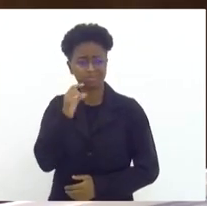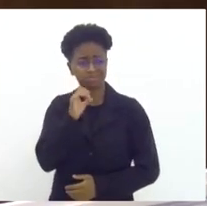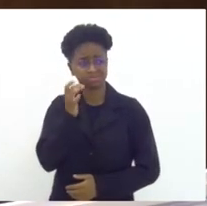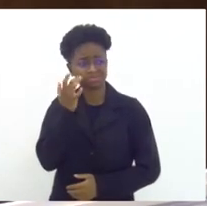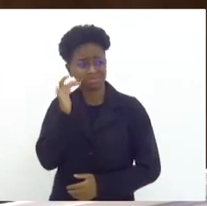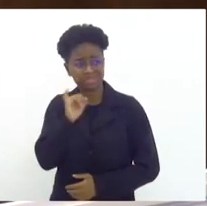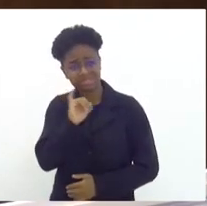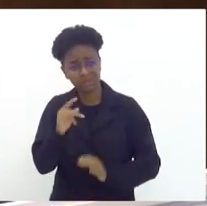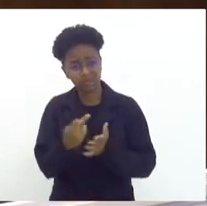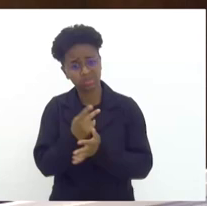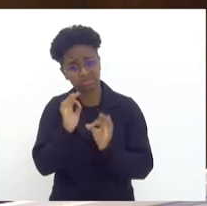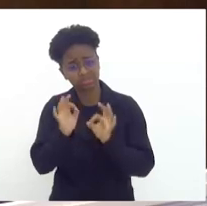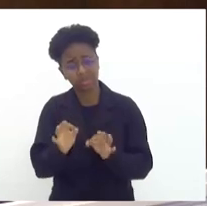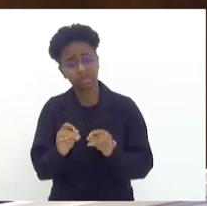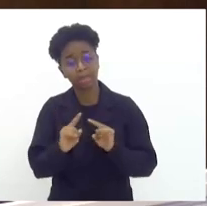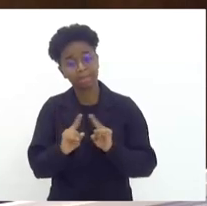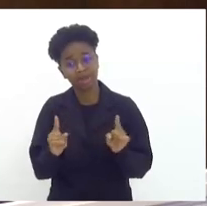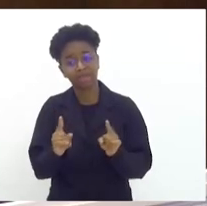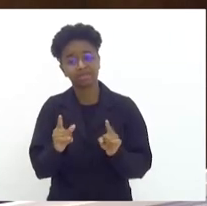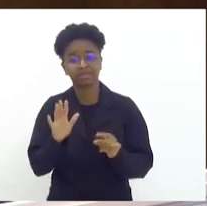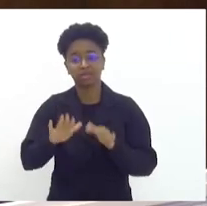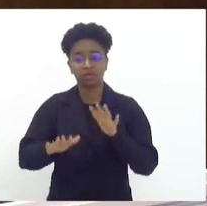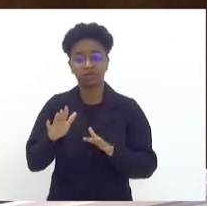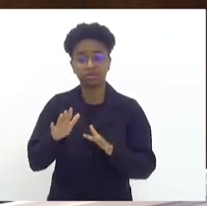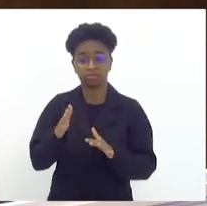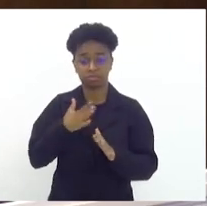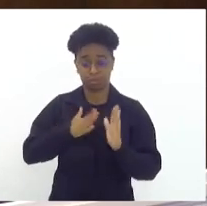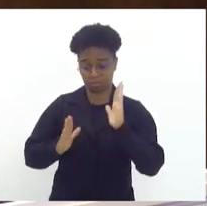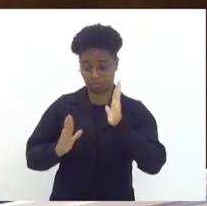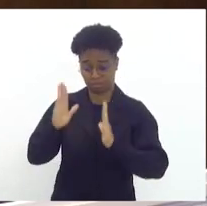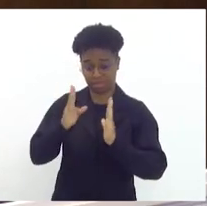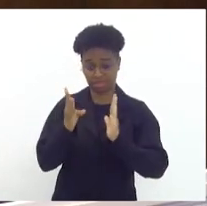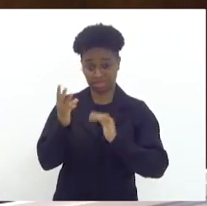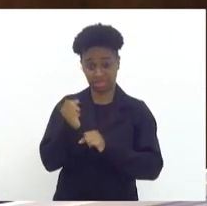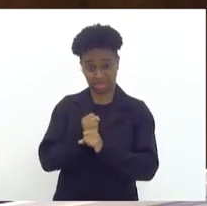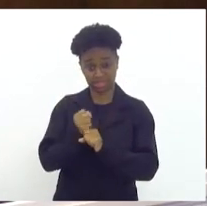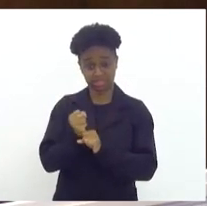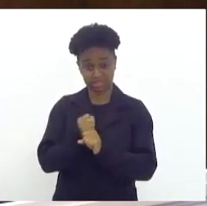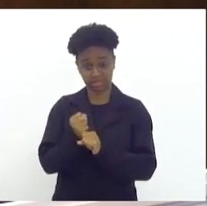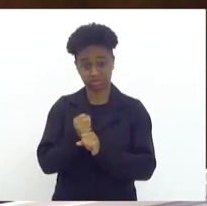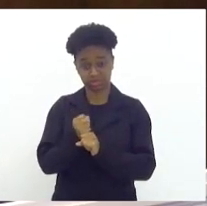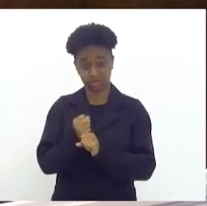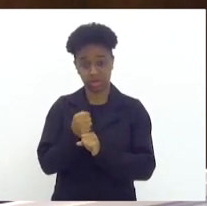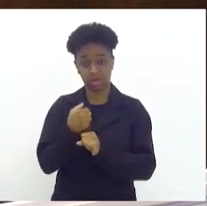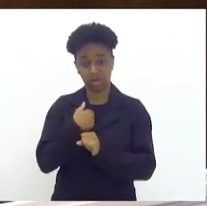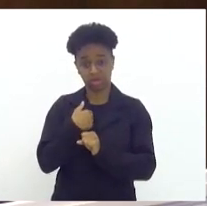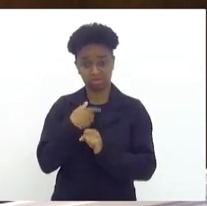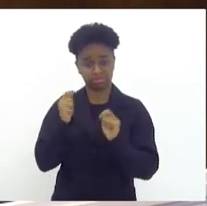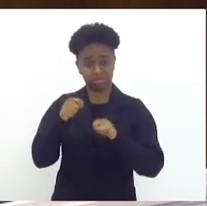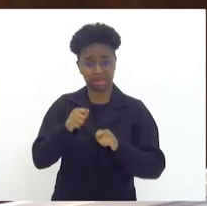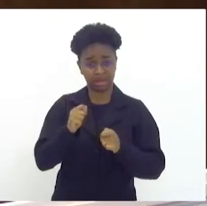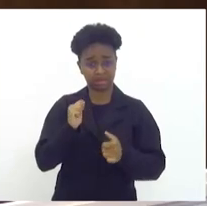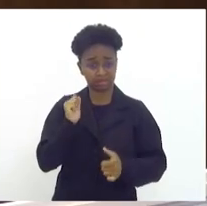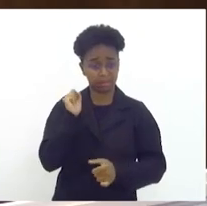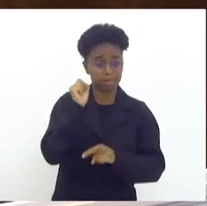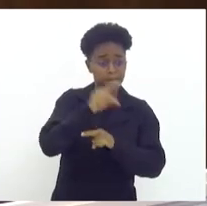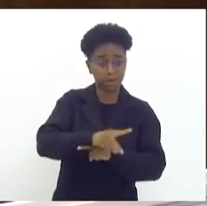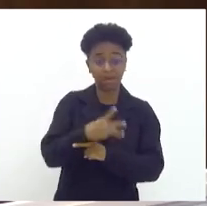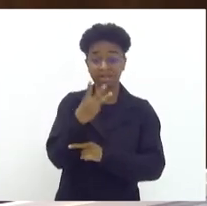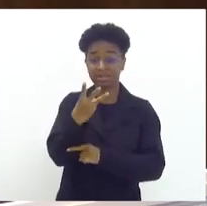eu acho que eu troco meu mandato de três anos para ser apenas por três meses sem